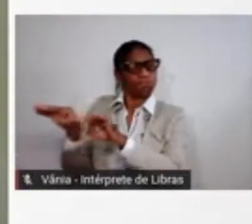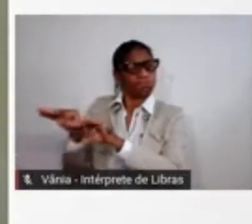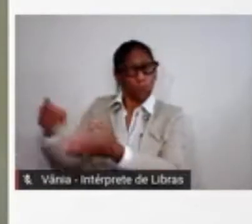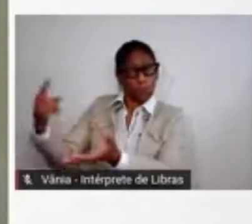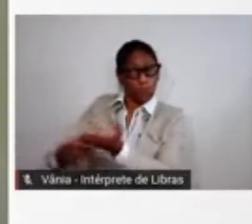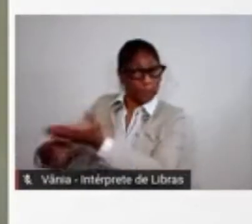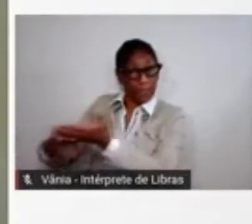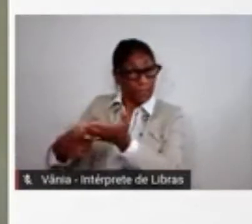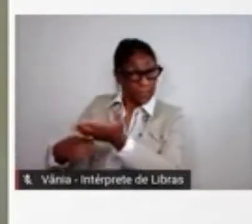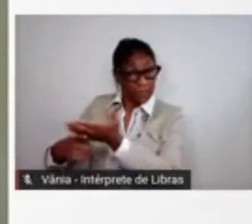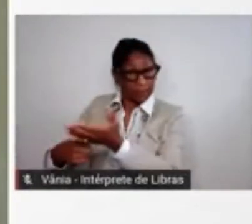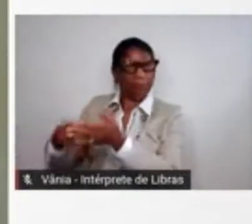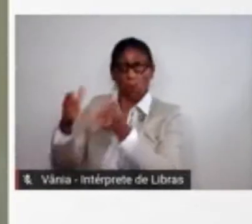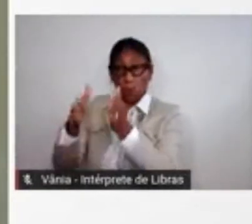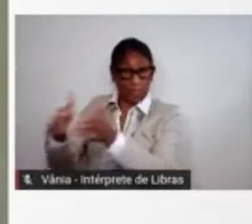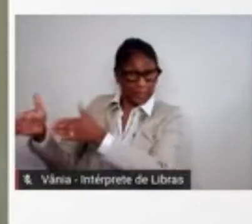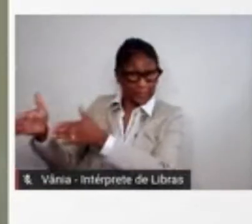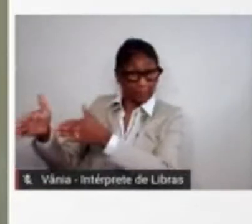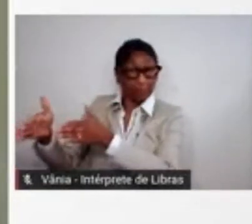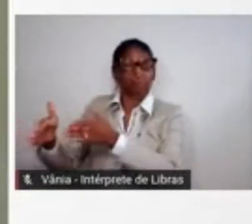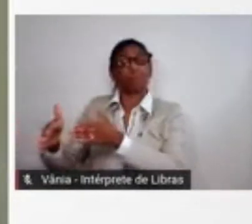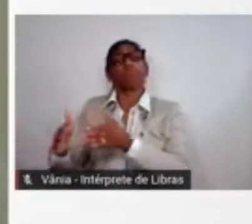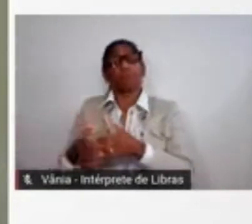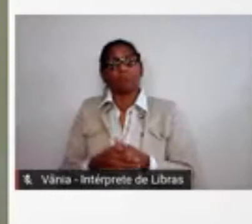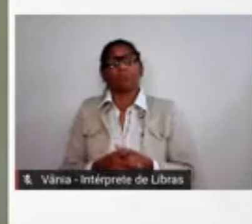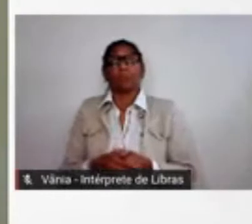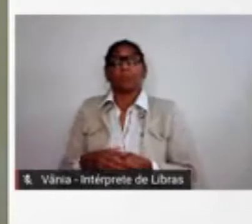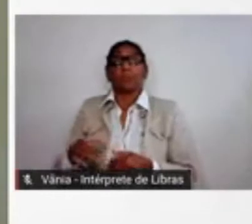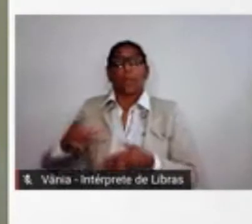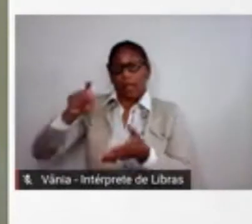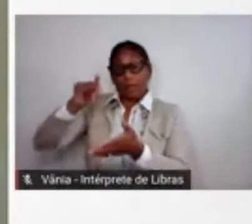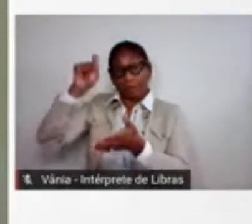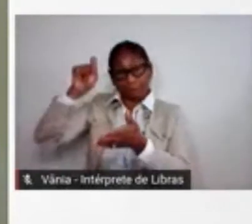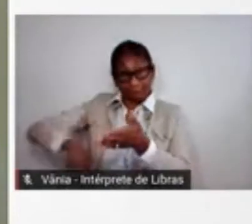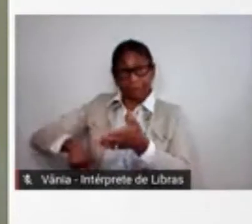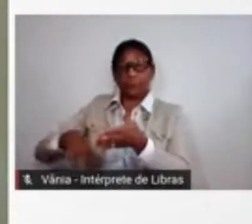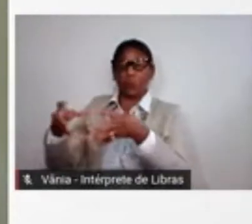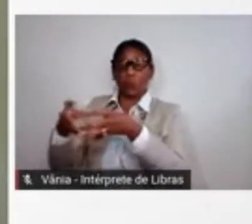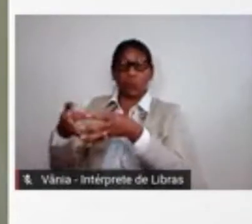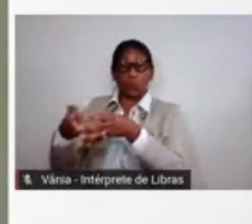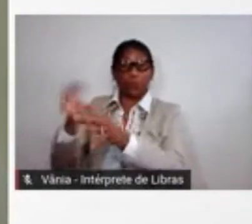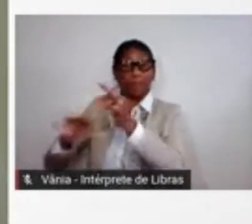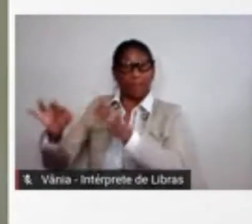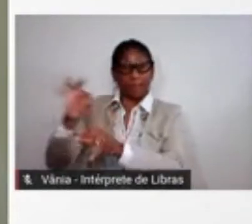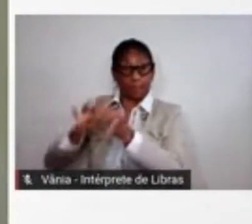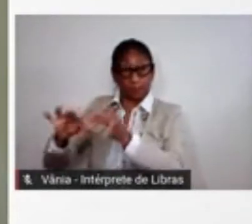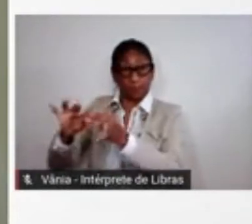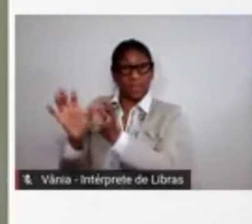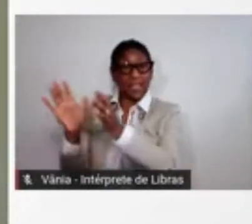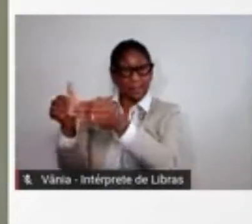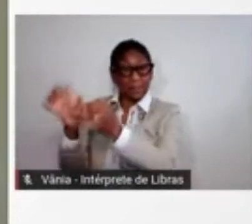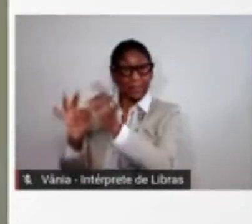seus protocolos, organizam, vão ter que ter o aval de equipe técnica de saúde, podem ser das suas